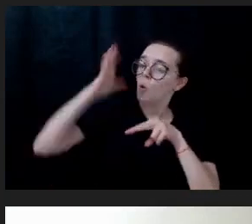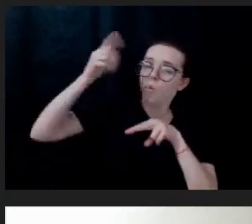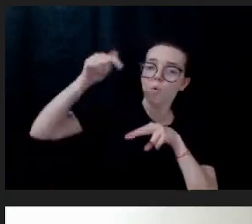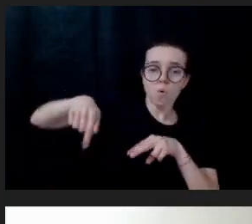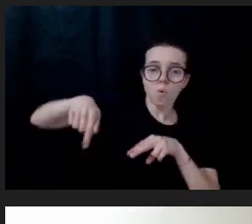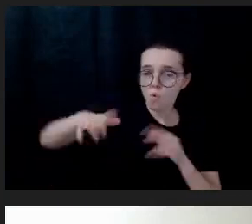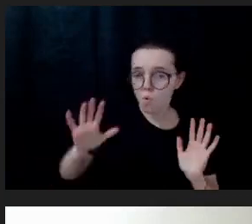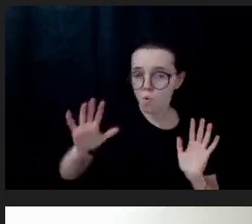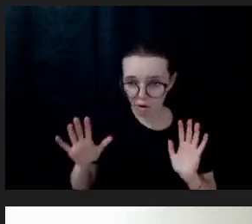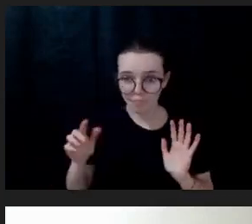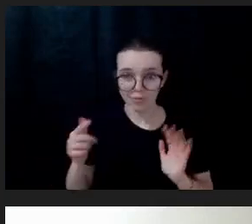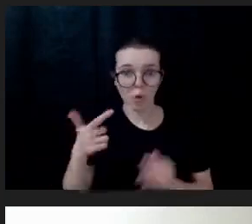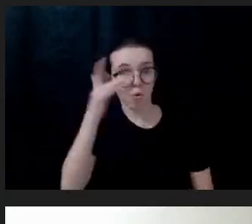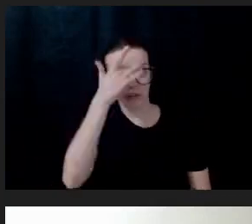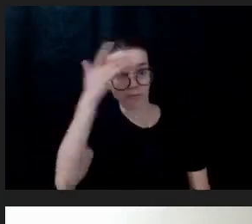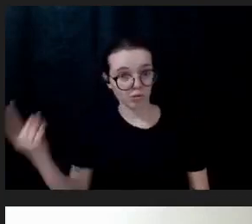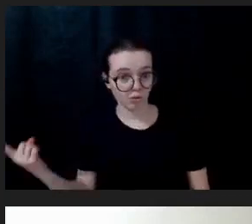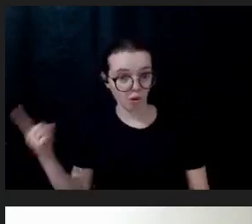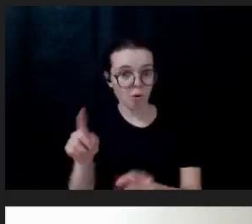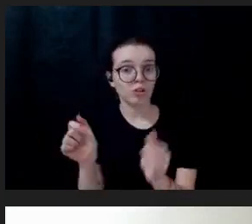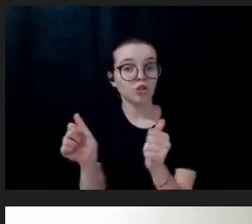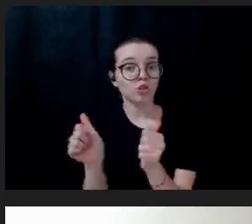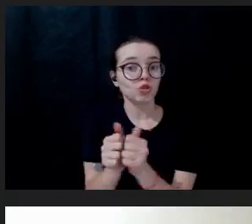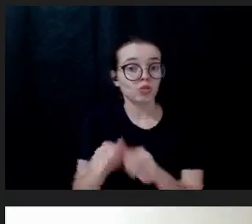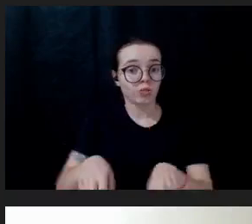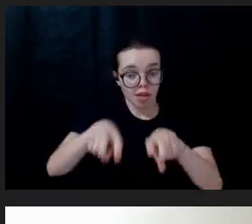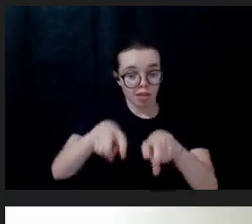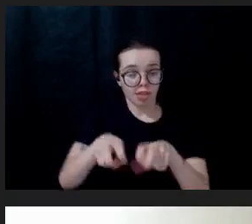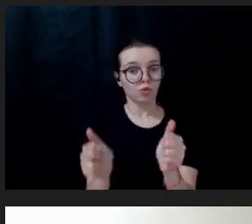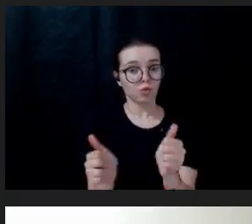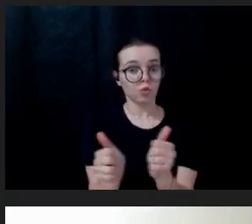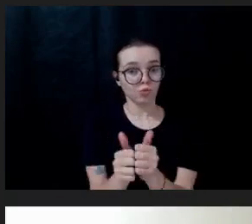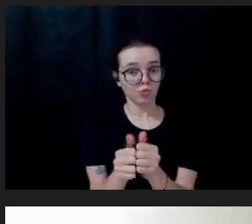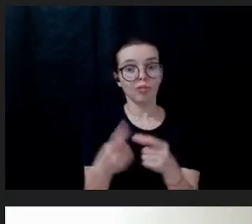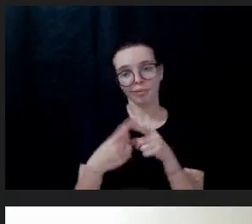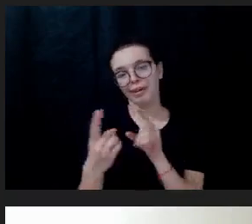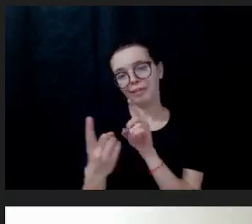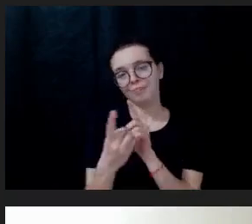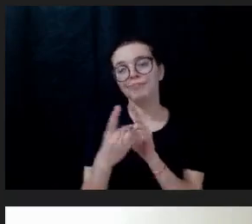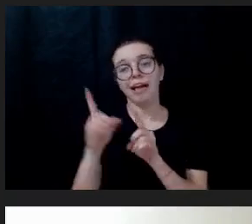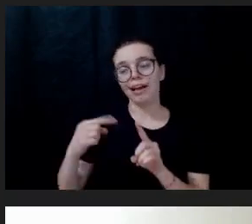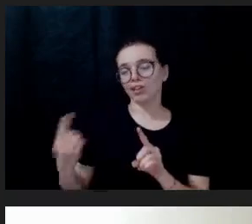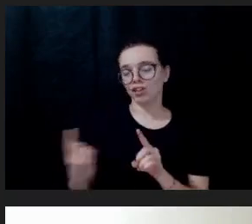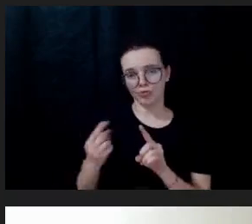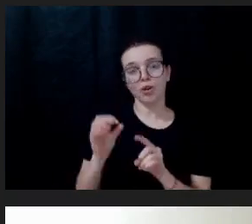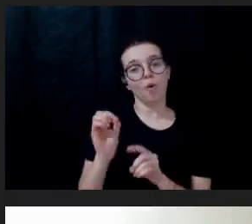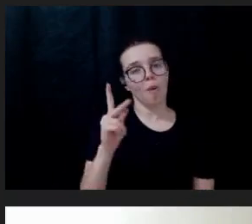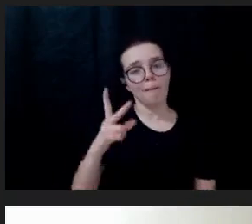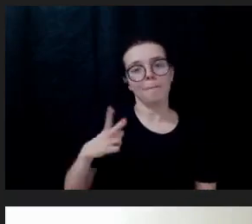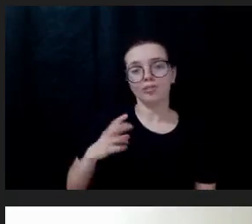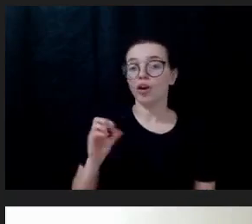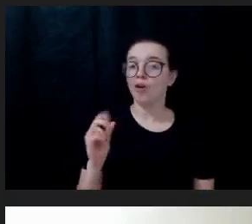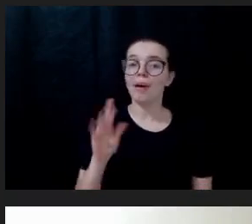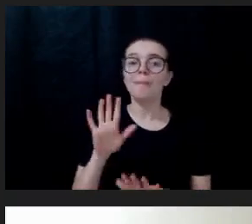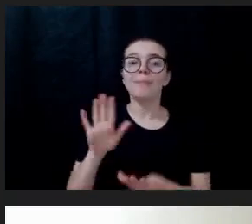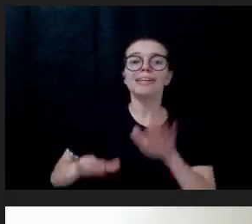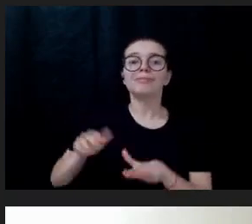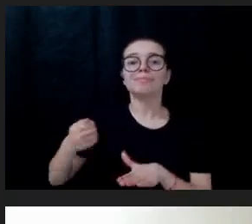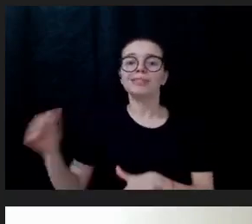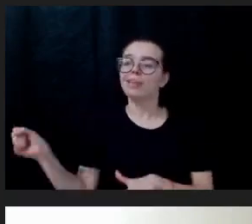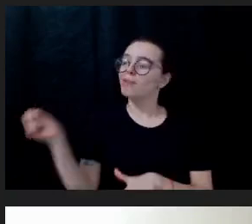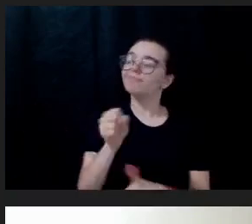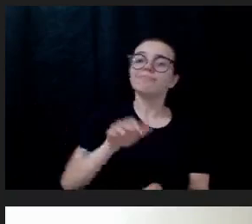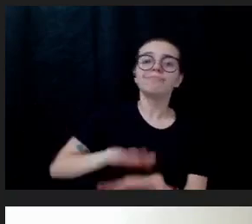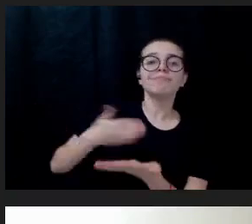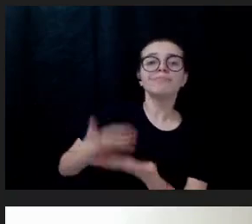outro profissional ali dentro, né? Porque é uma consulta individual e geralmente as consultas têm o